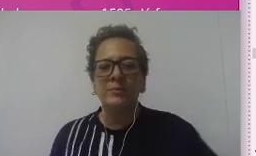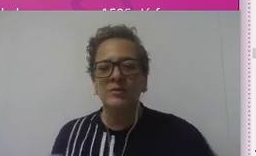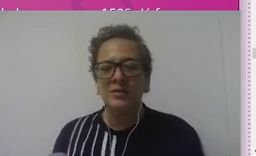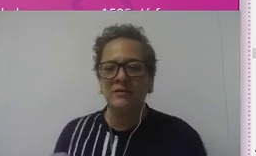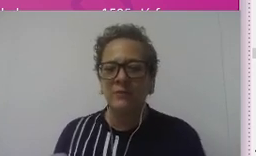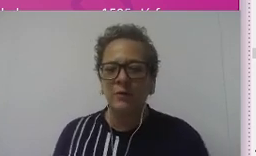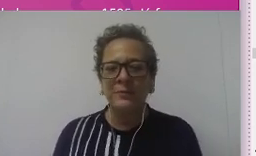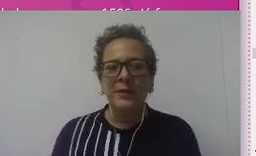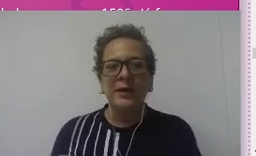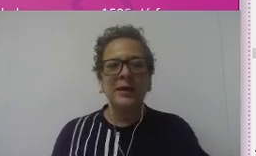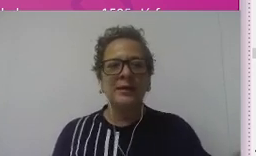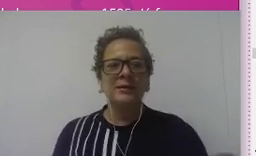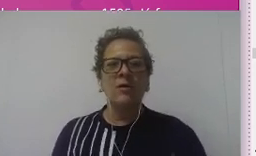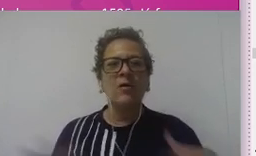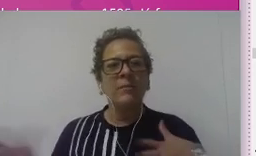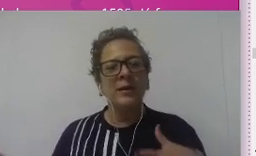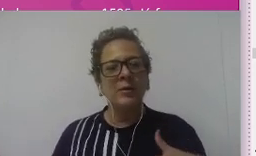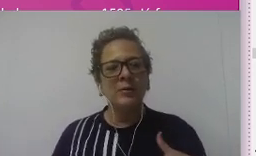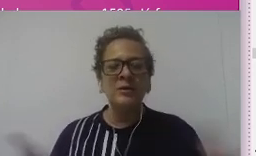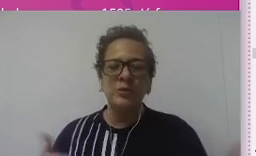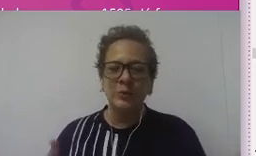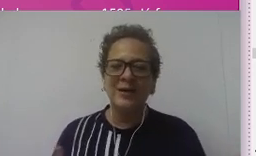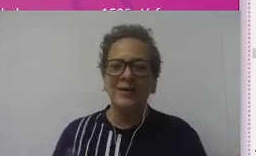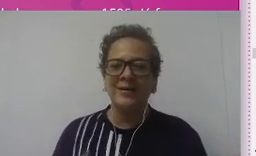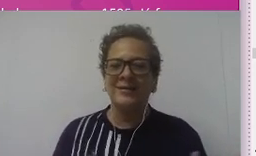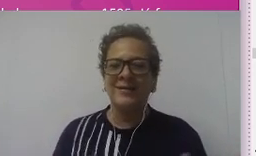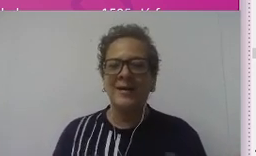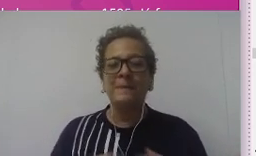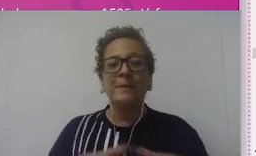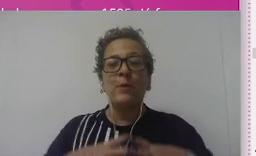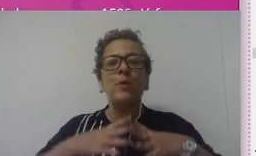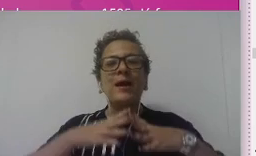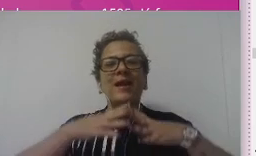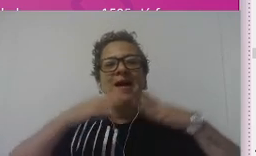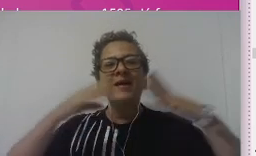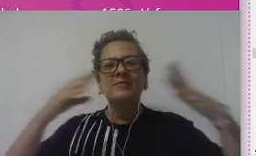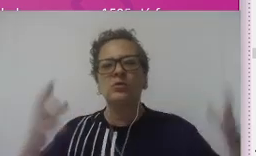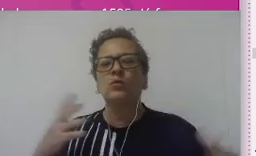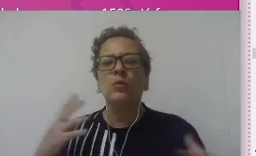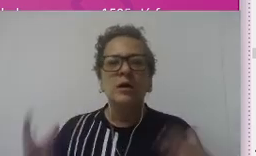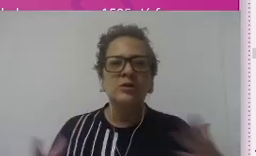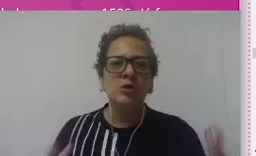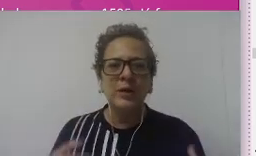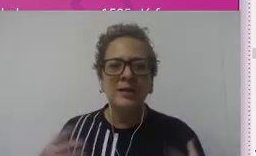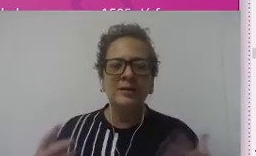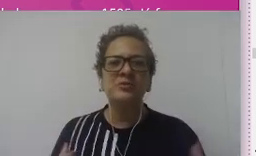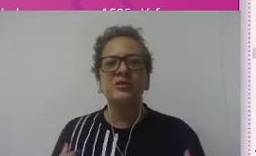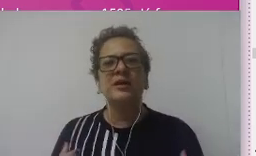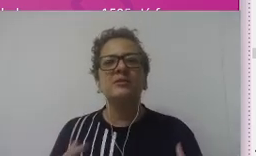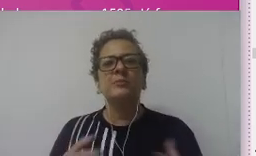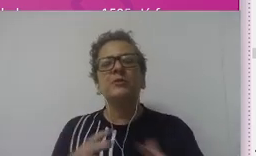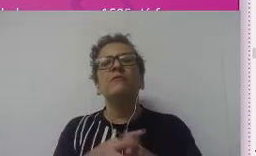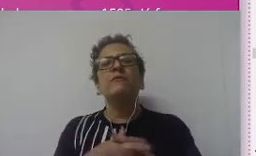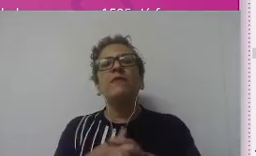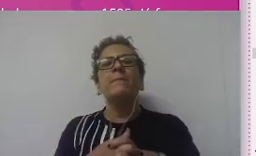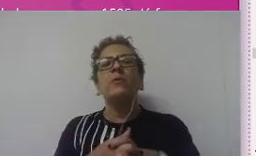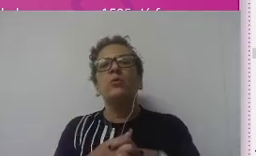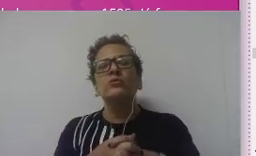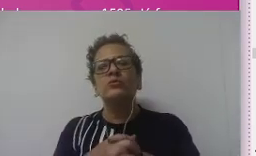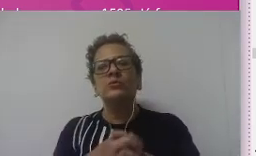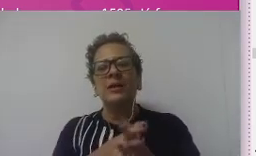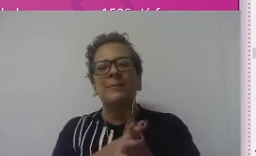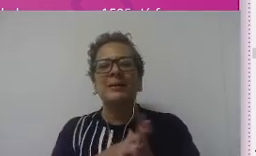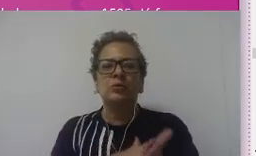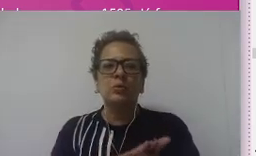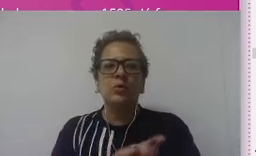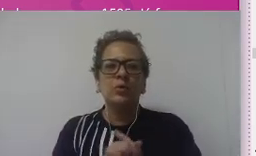amor impossível entre Romeu e Julieta, né? Então, é um clássico de William Shakespeare, um